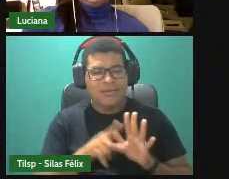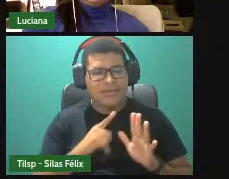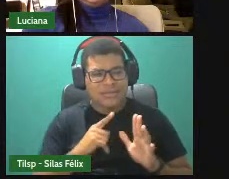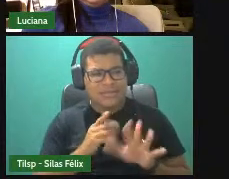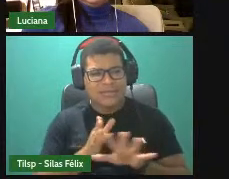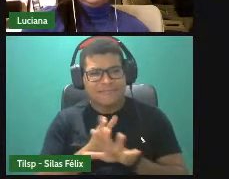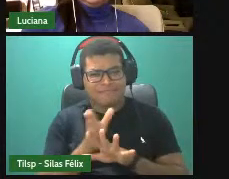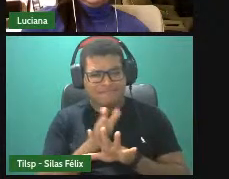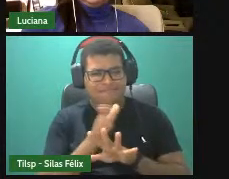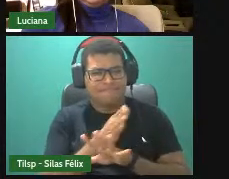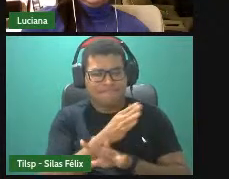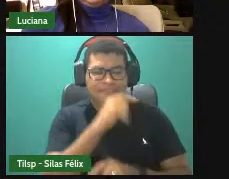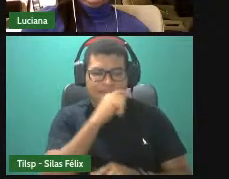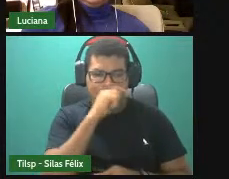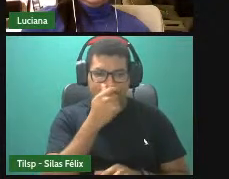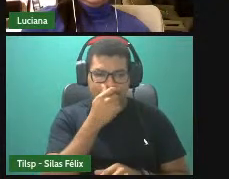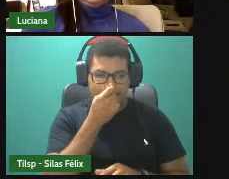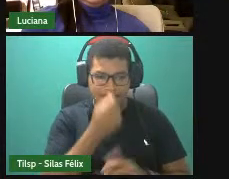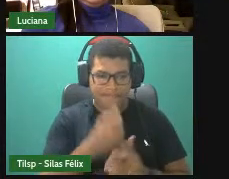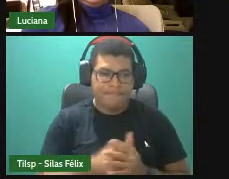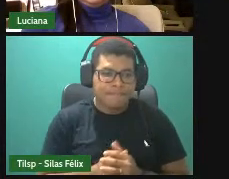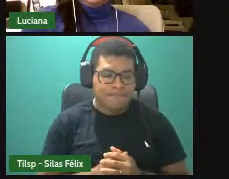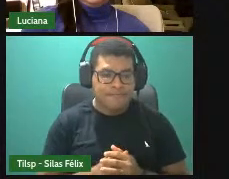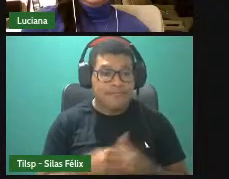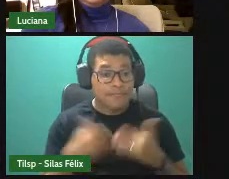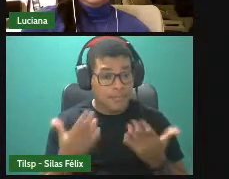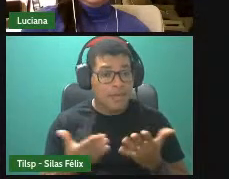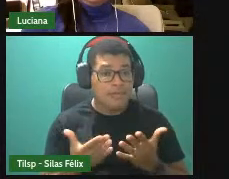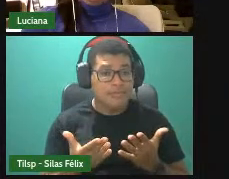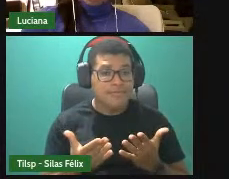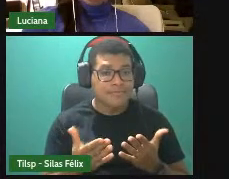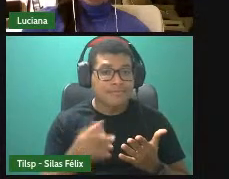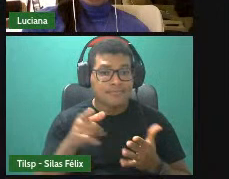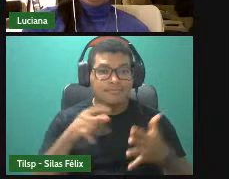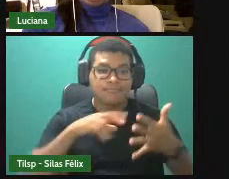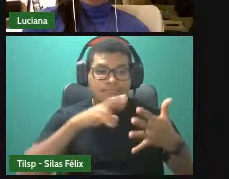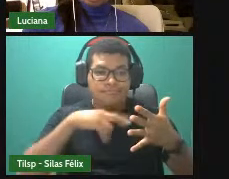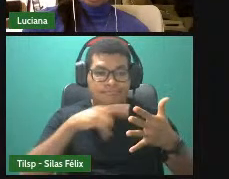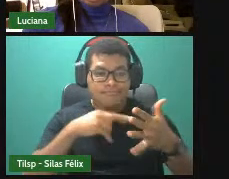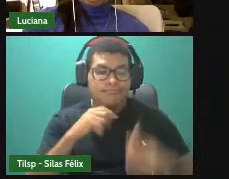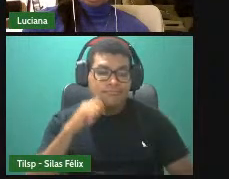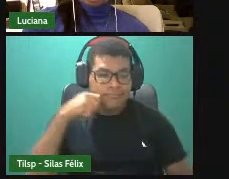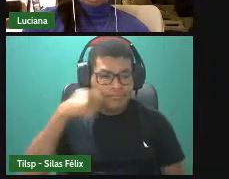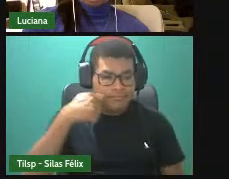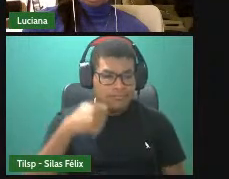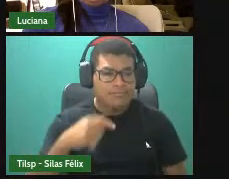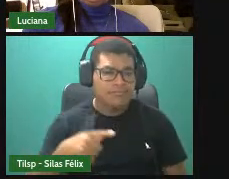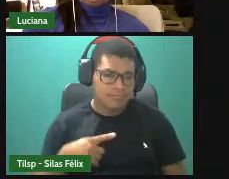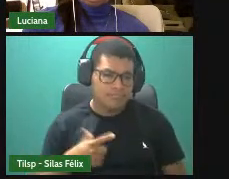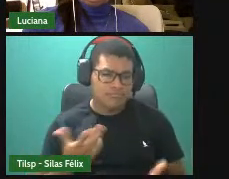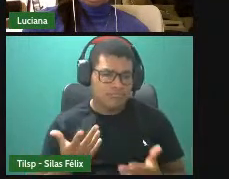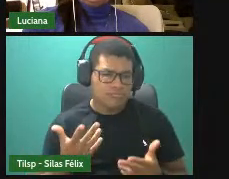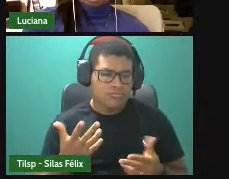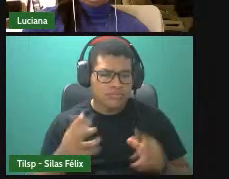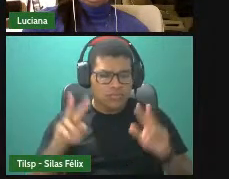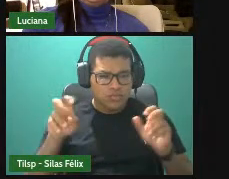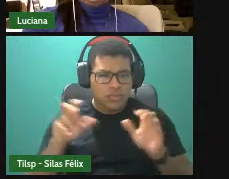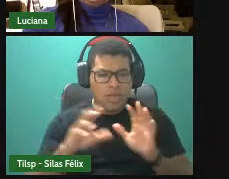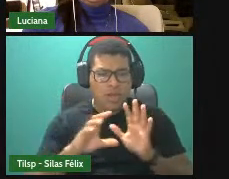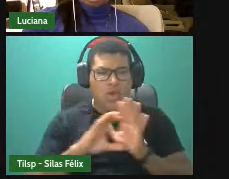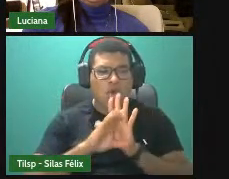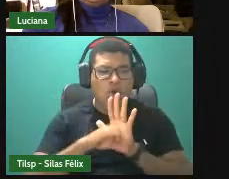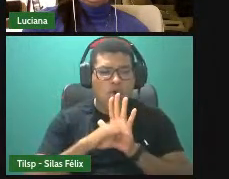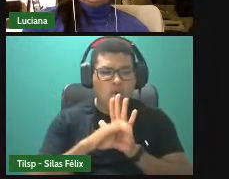abrem bastante portas. Mas então, vamos lá. A perícia odontológica, então, né? Conceitualmente, a gente